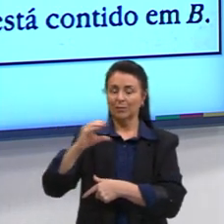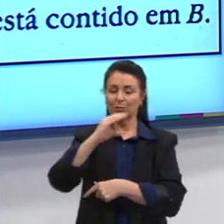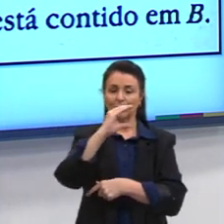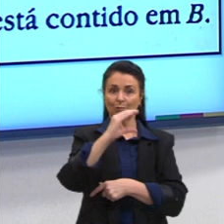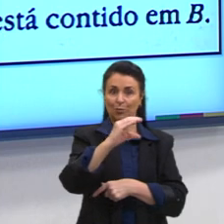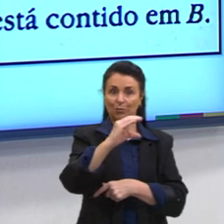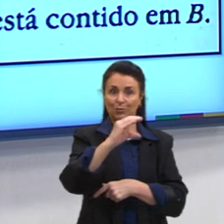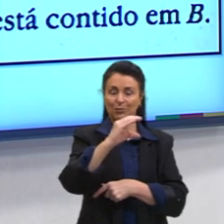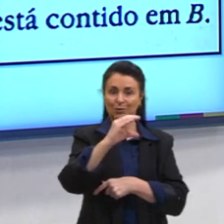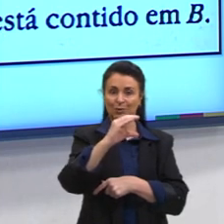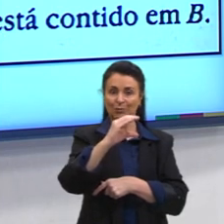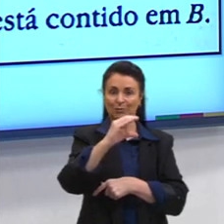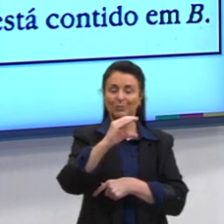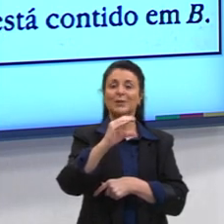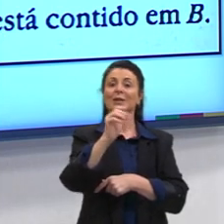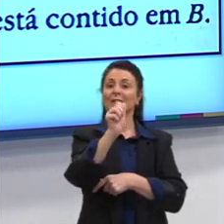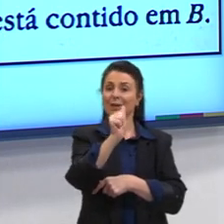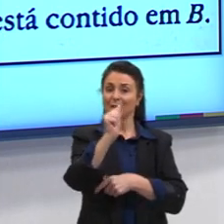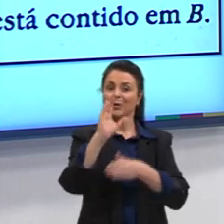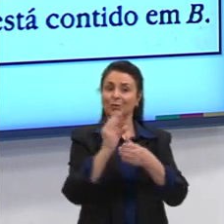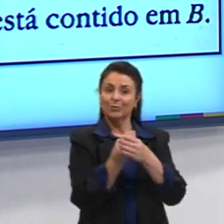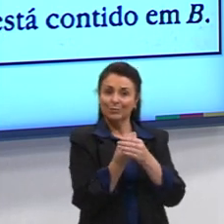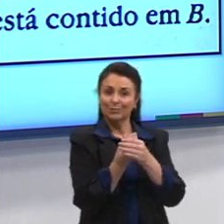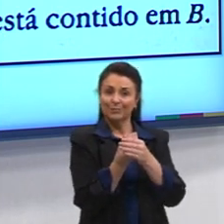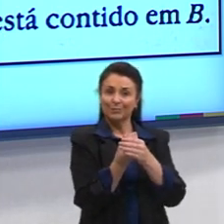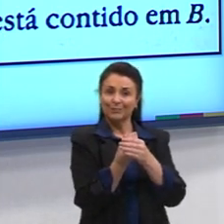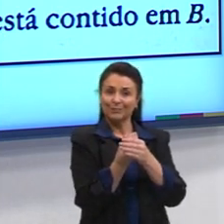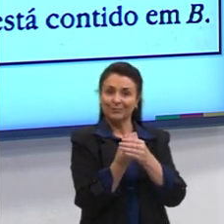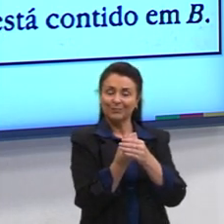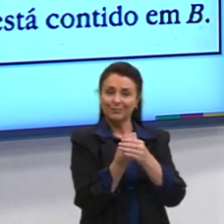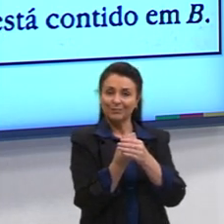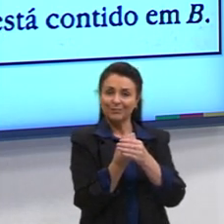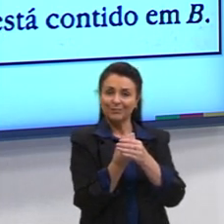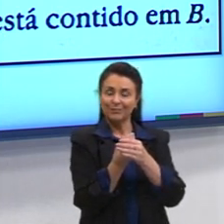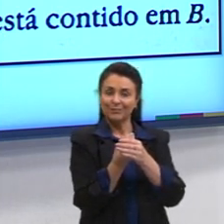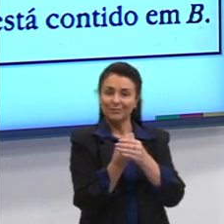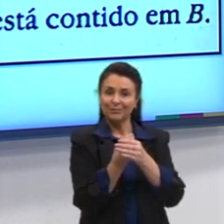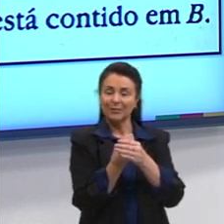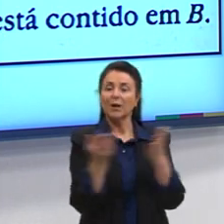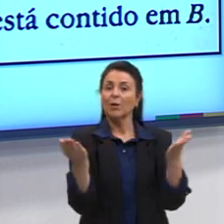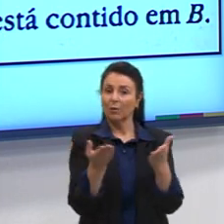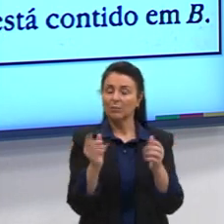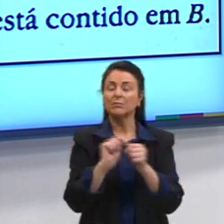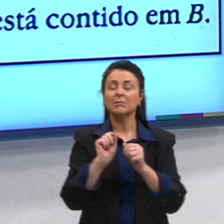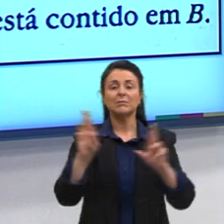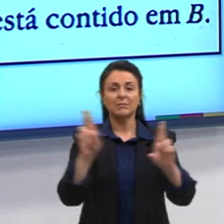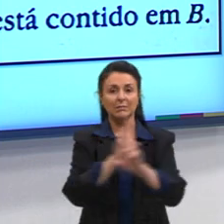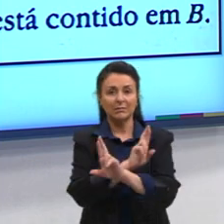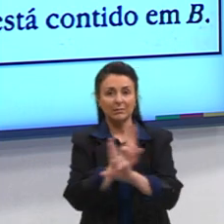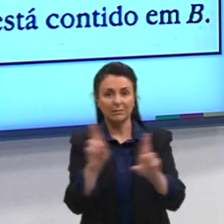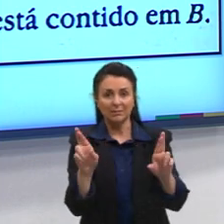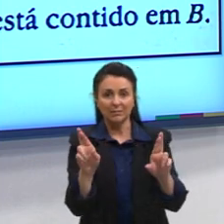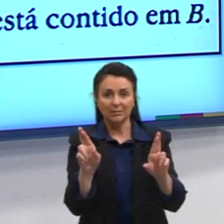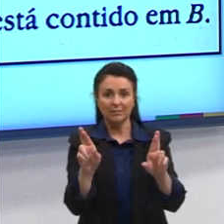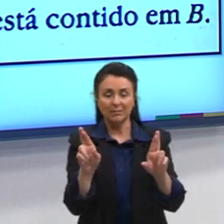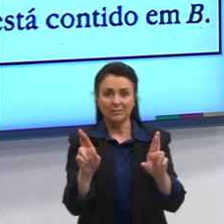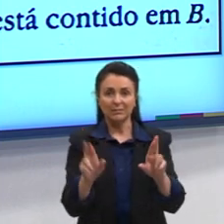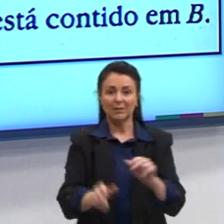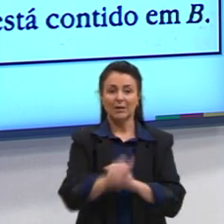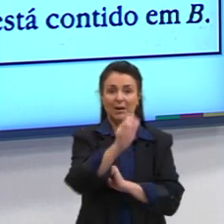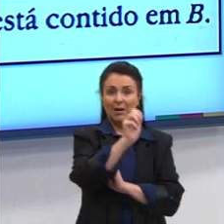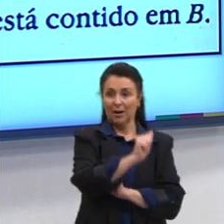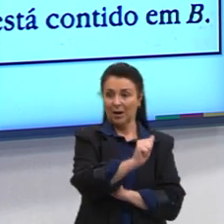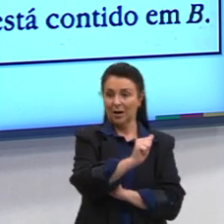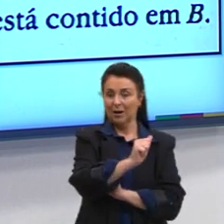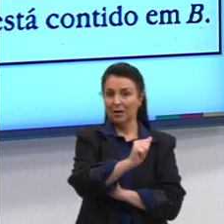contido em ar e sendo assim nós temos estabelecida a relação Bom dia de